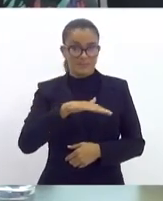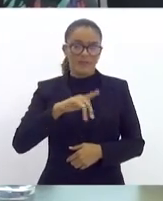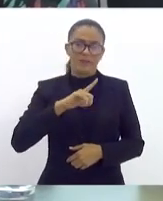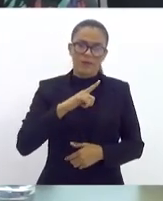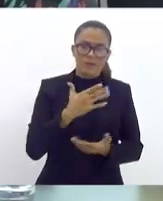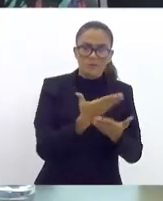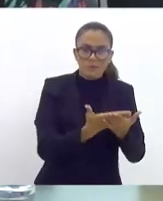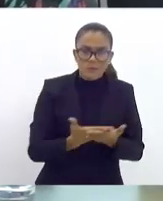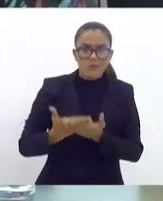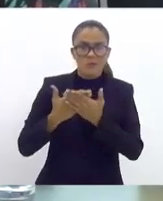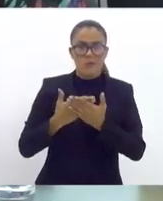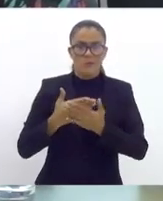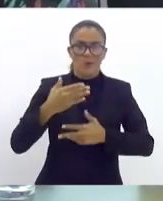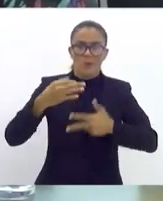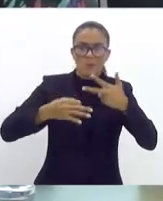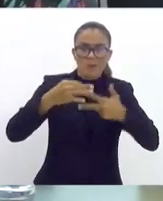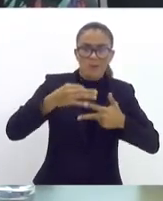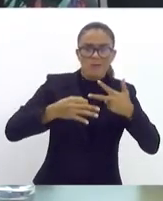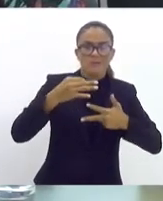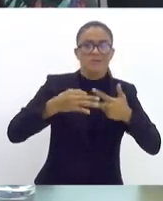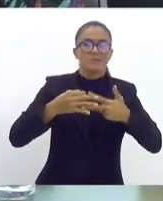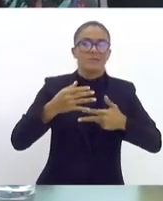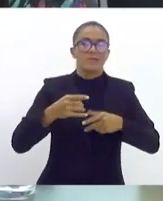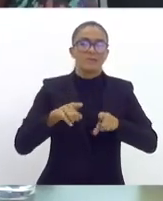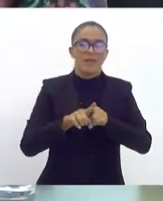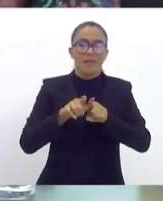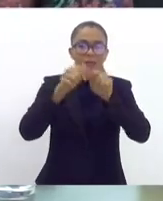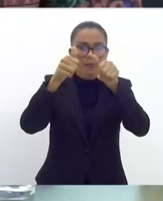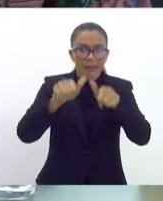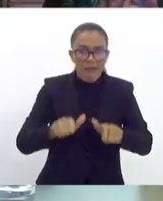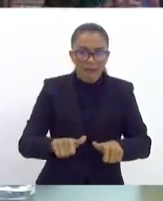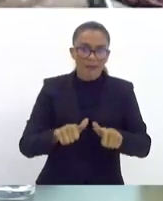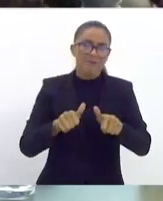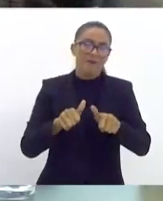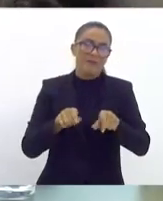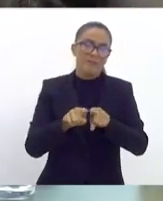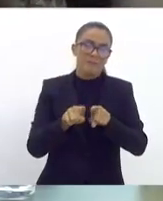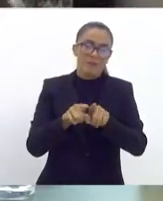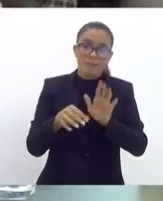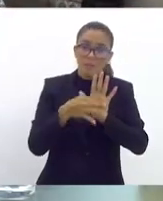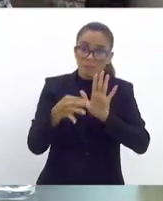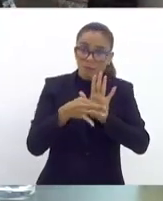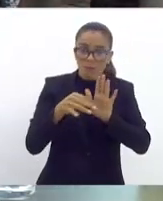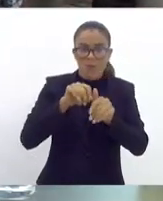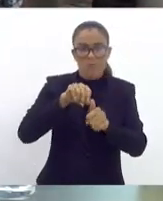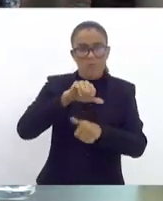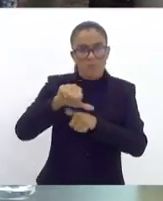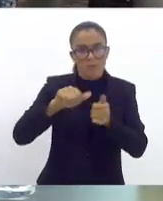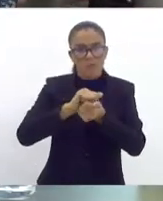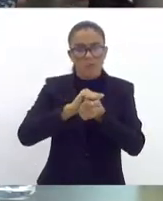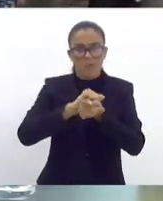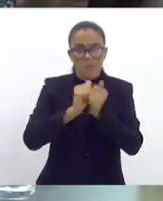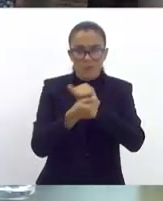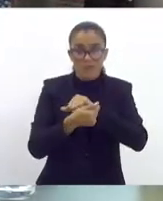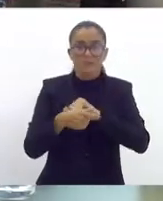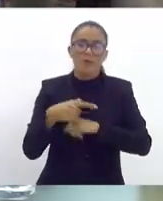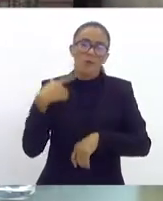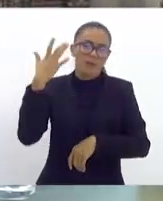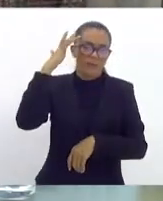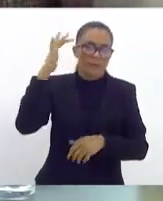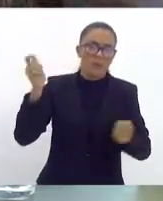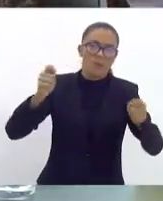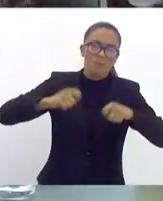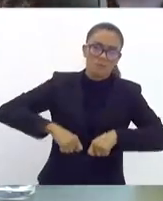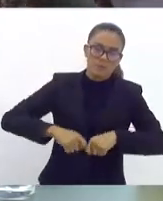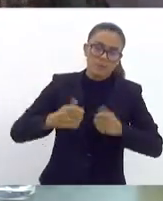o estudo pelo poder executivo de se reavaliar o orçamento e se propor uma mudança eu entendo como a possibilidade de